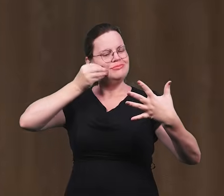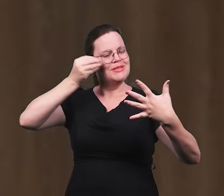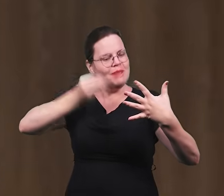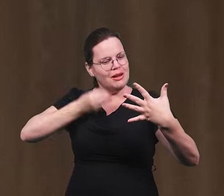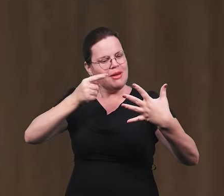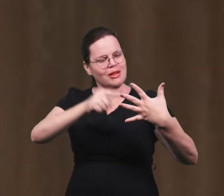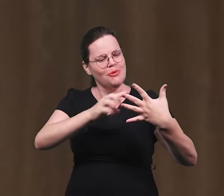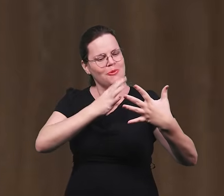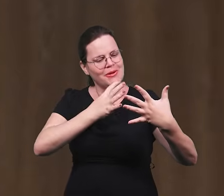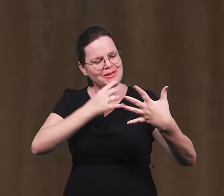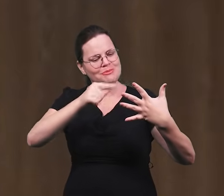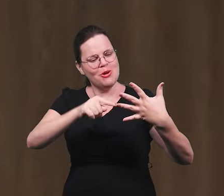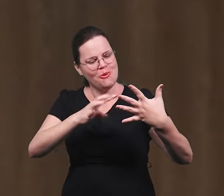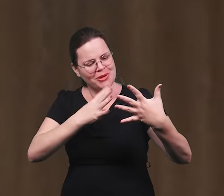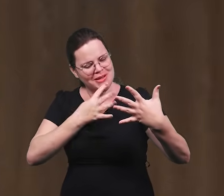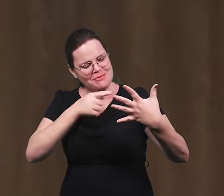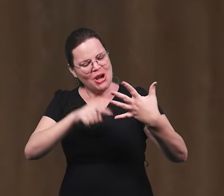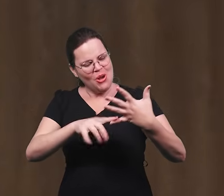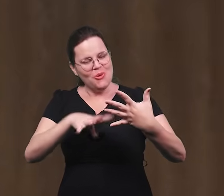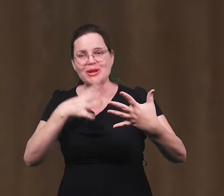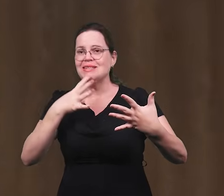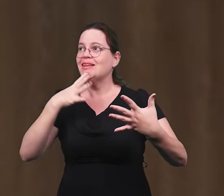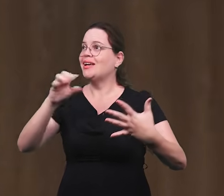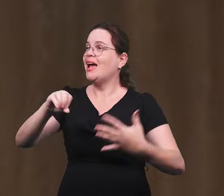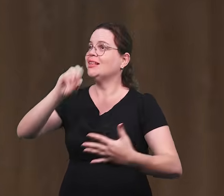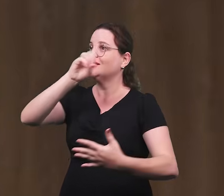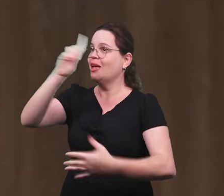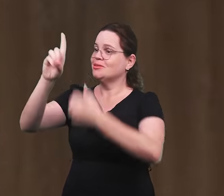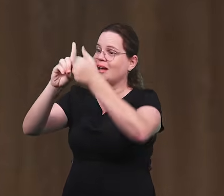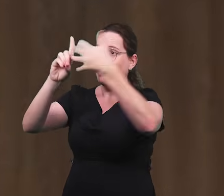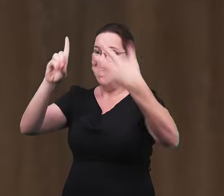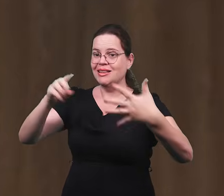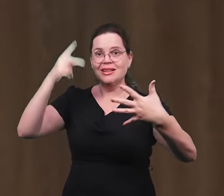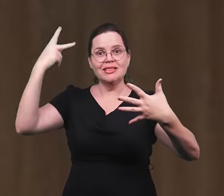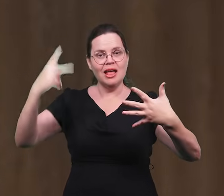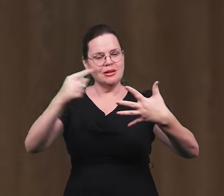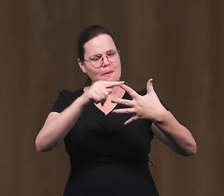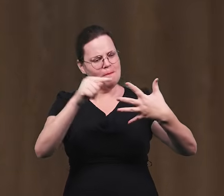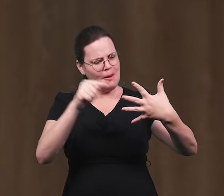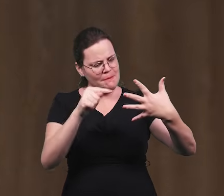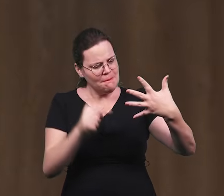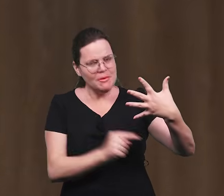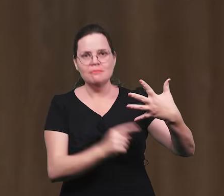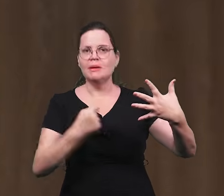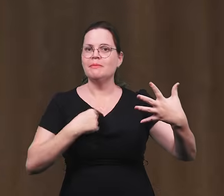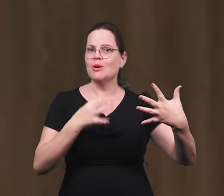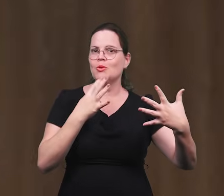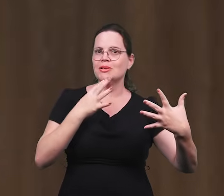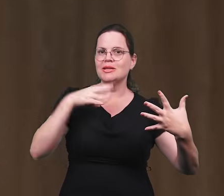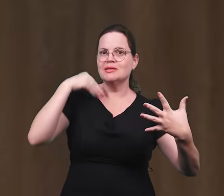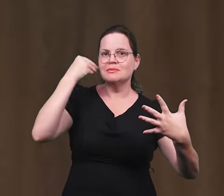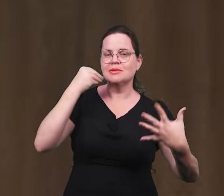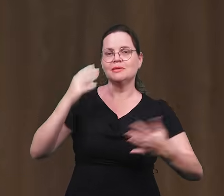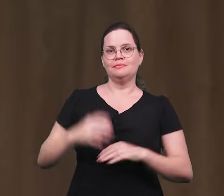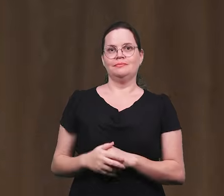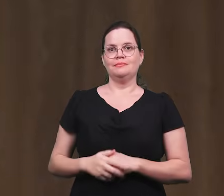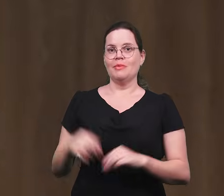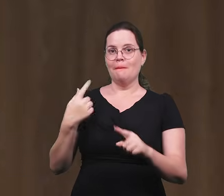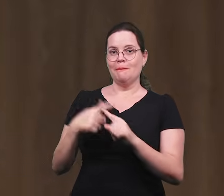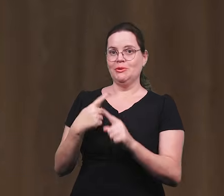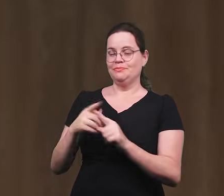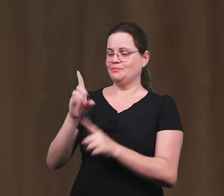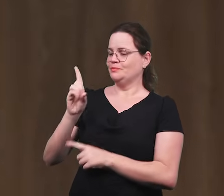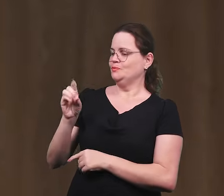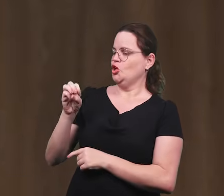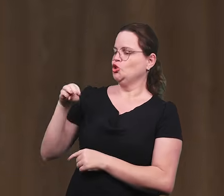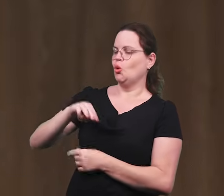do nosso Salvador. E aí, quando ela diz assim, quando o Senhor diz, se tu conheceras o dom de Deus, dom é uma dádiva,